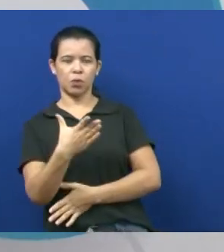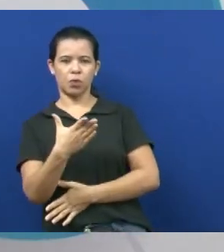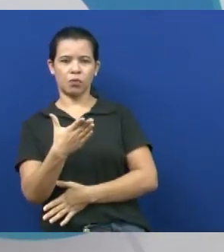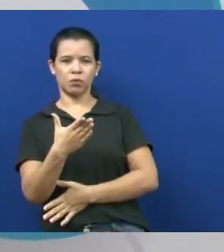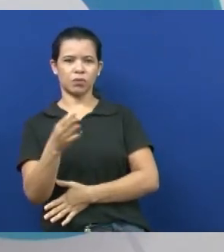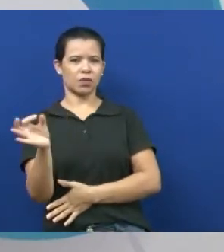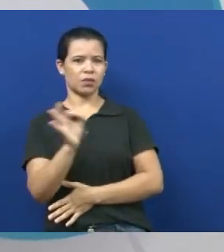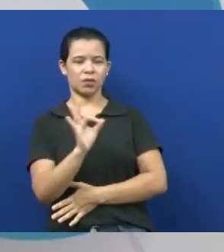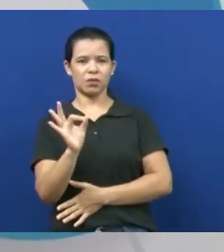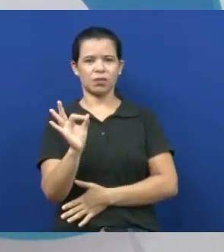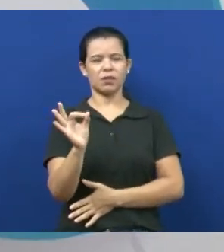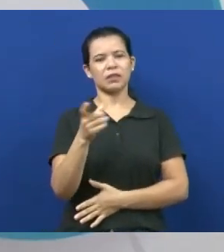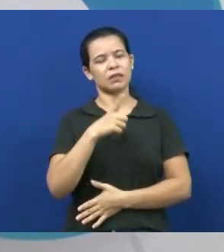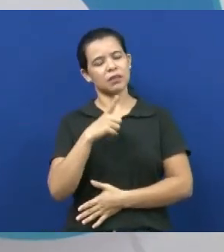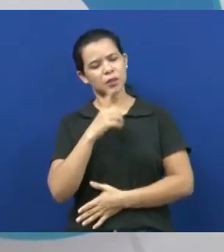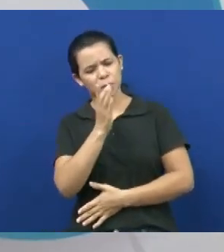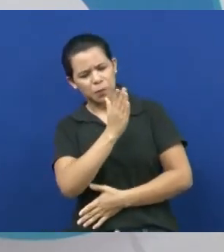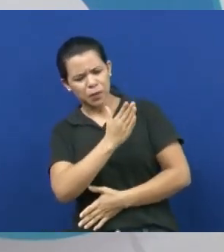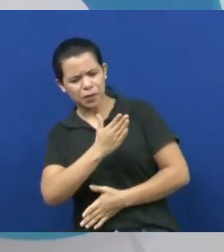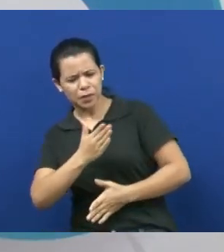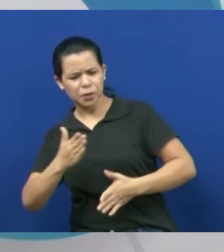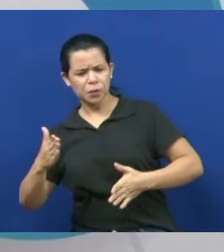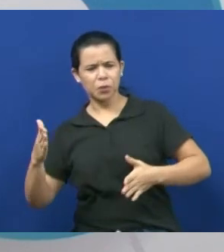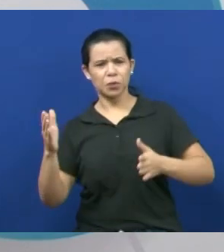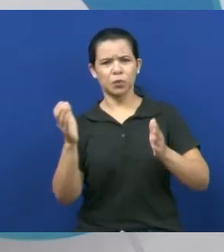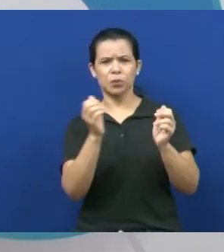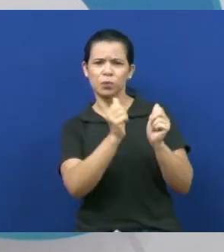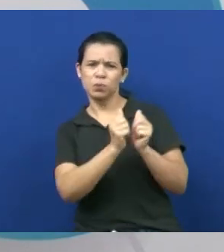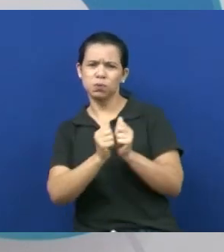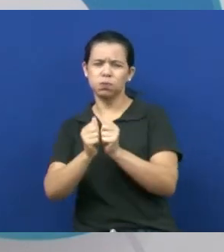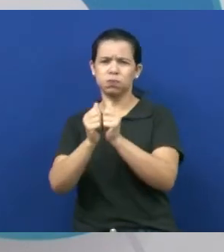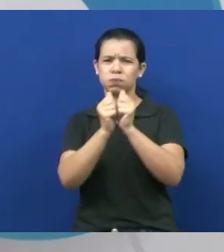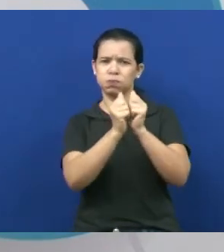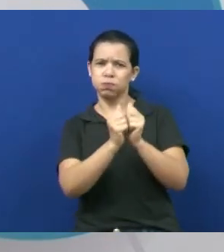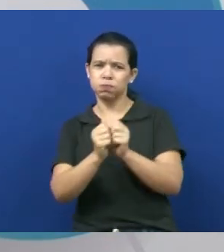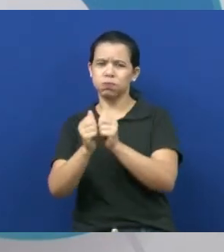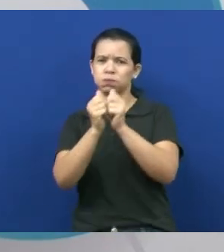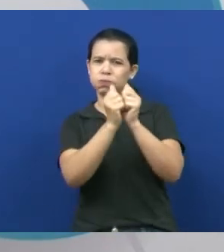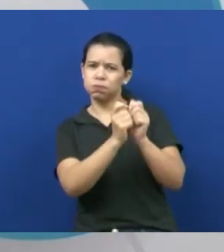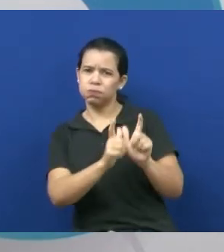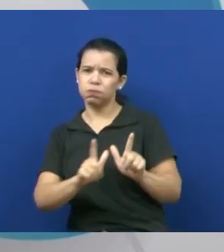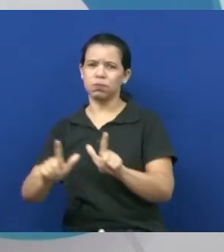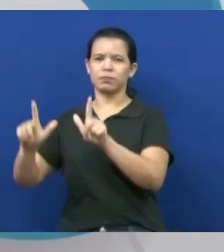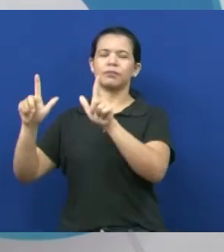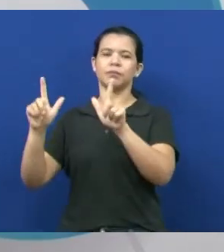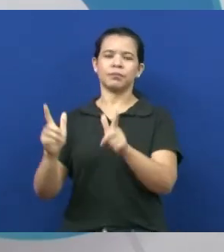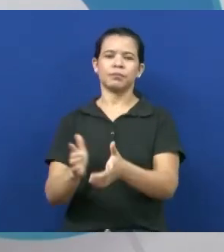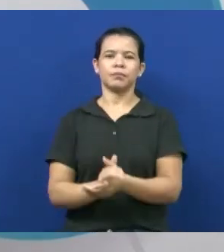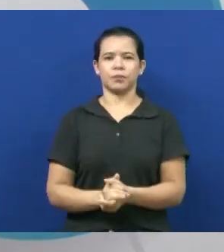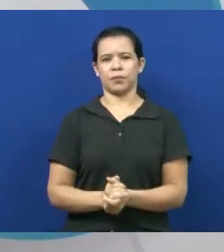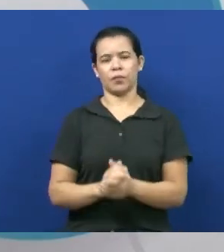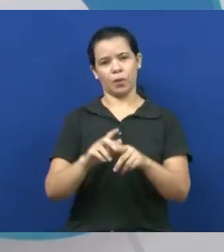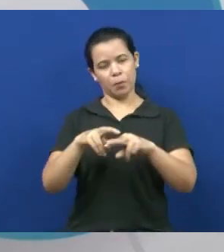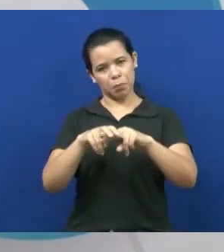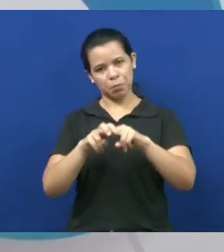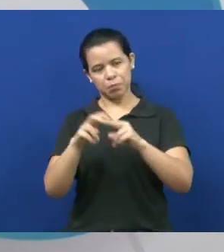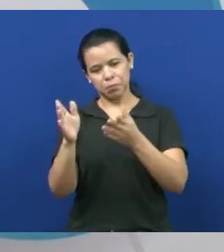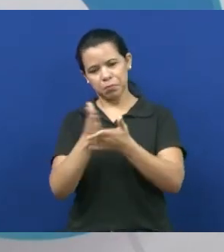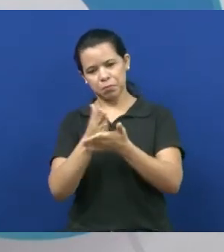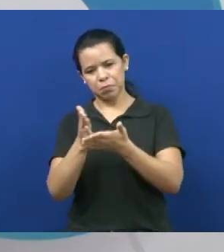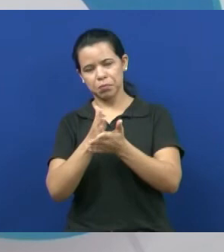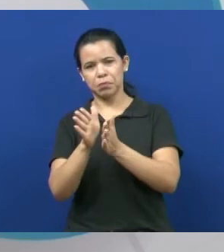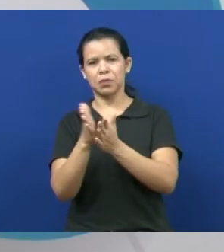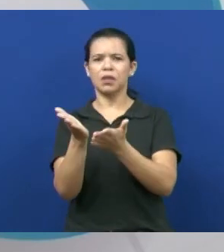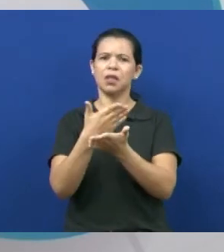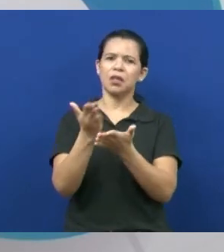esse período de transição, né, vai uma passagem meio que gradual. Por isso, em alguns livros, vocês vão ver